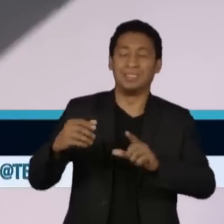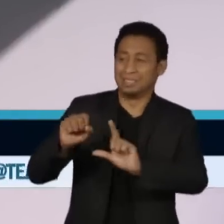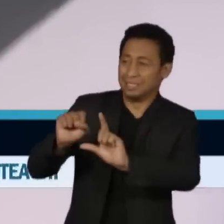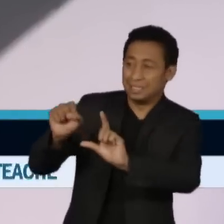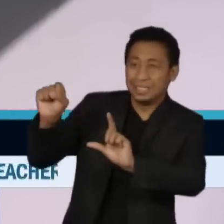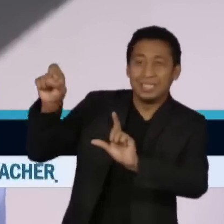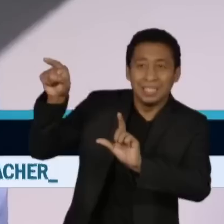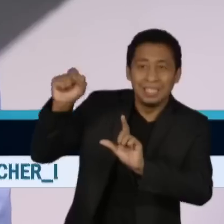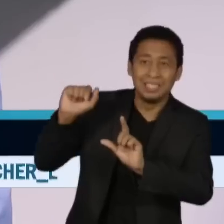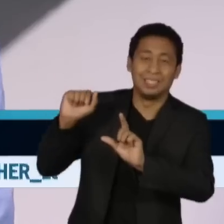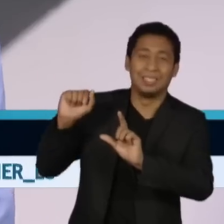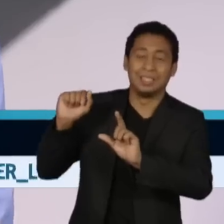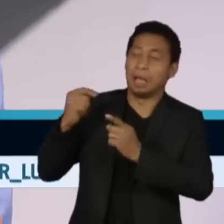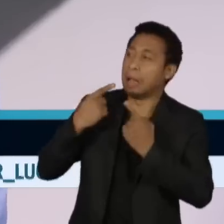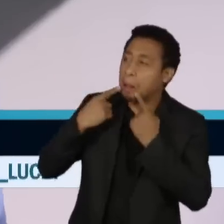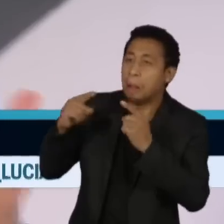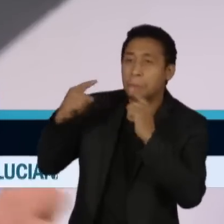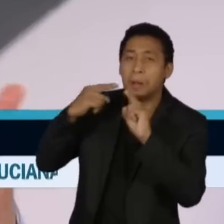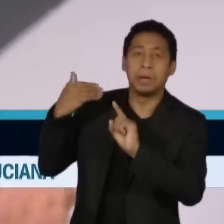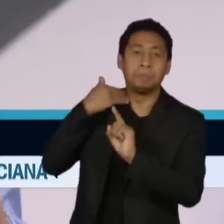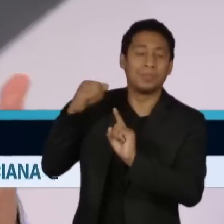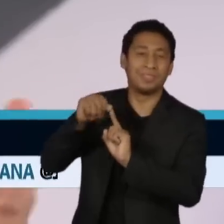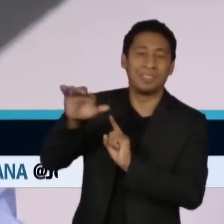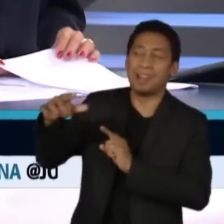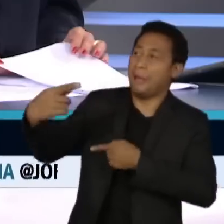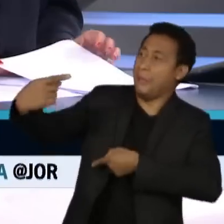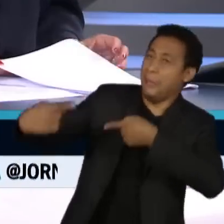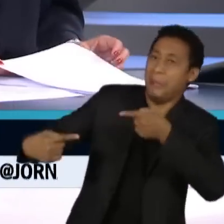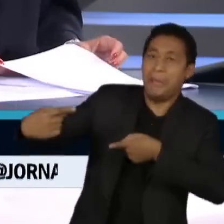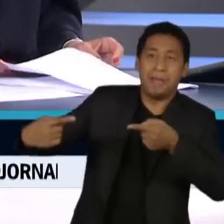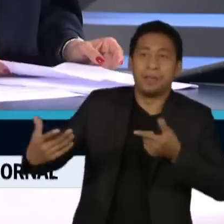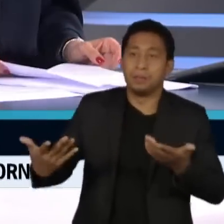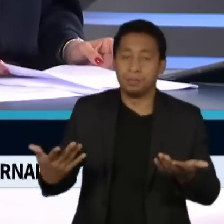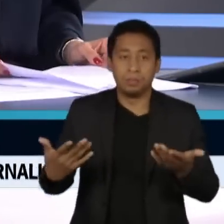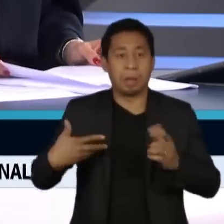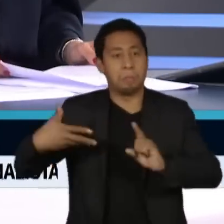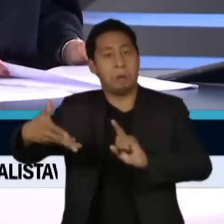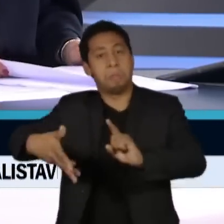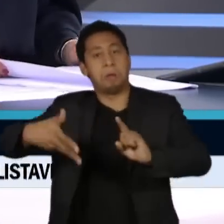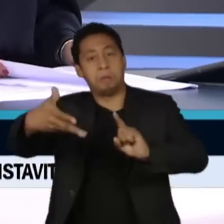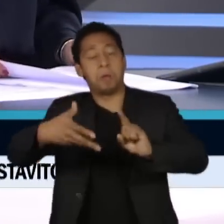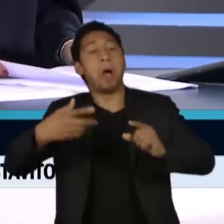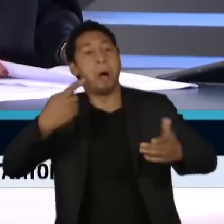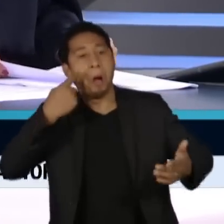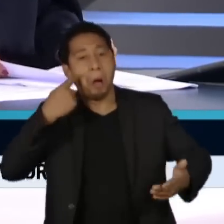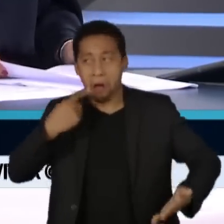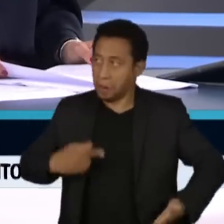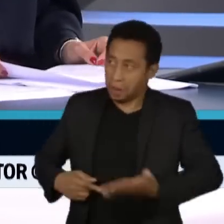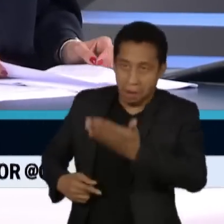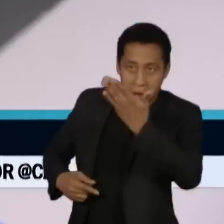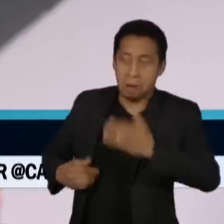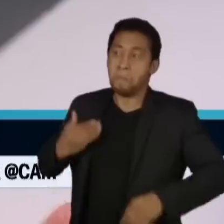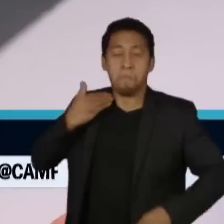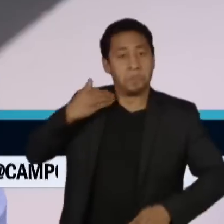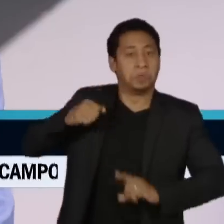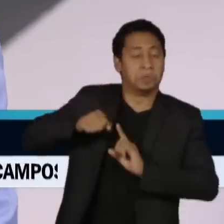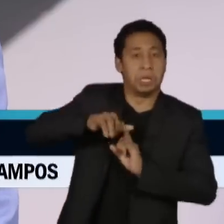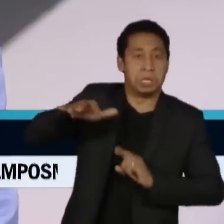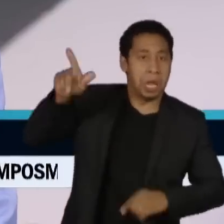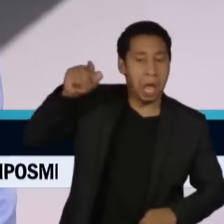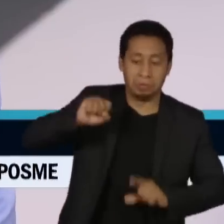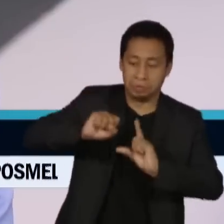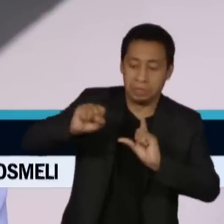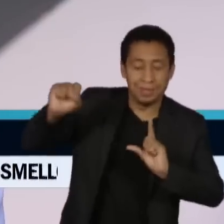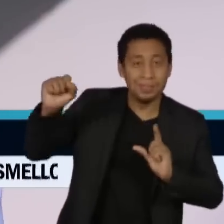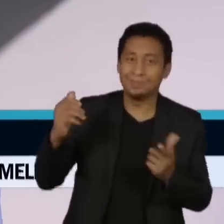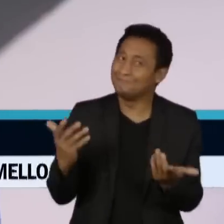central que é um jogo político legítimo né ficar brigando ficar dizendo para o povo O que que significa essa taxa mas também